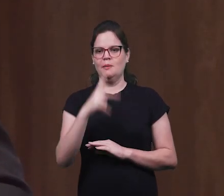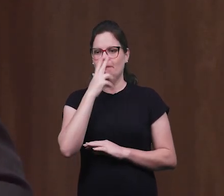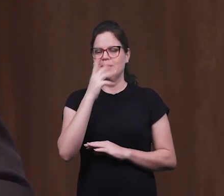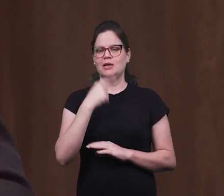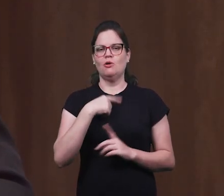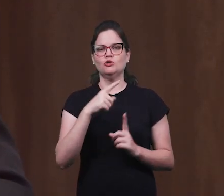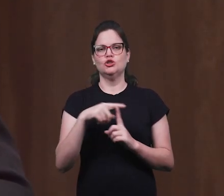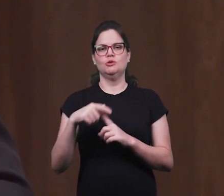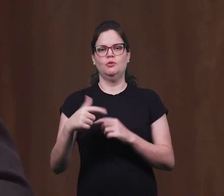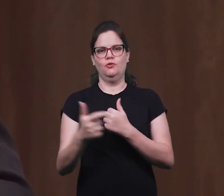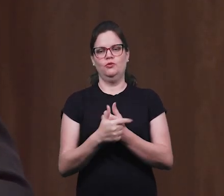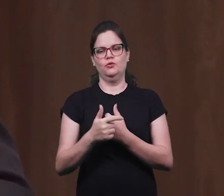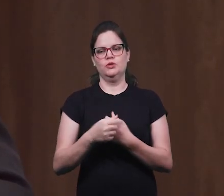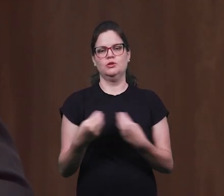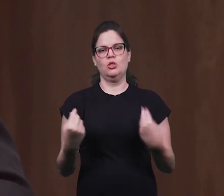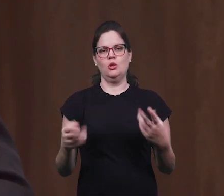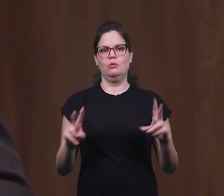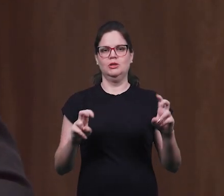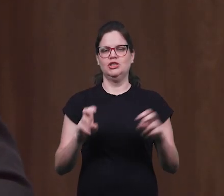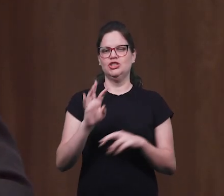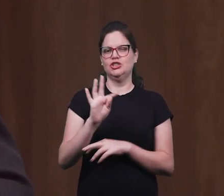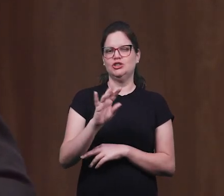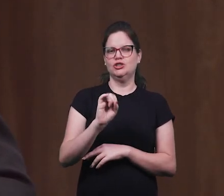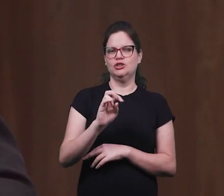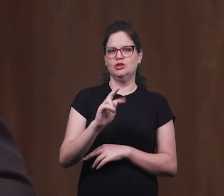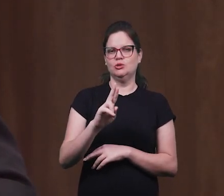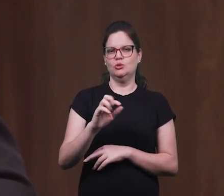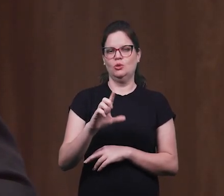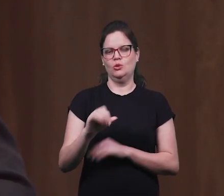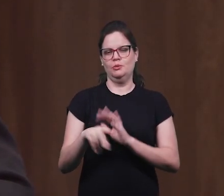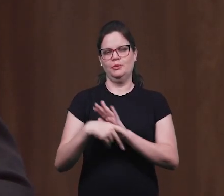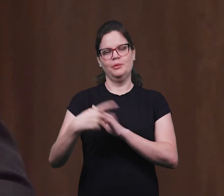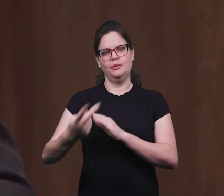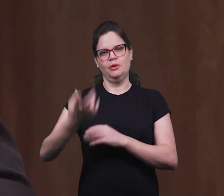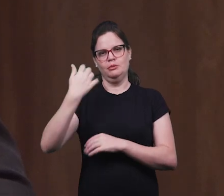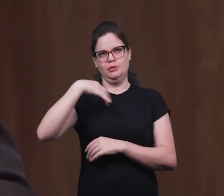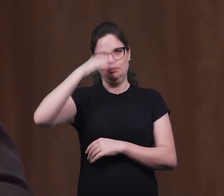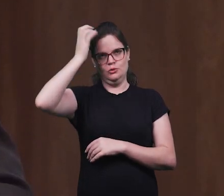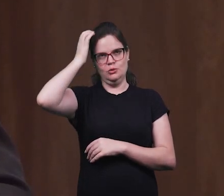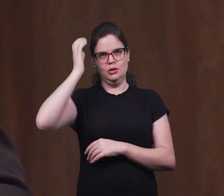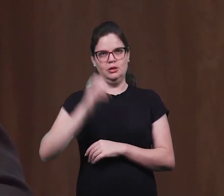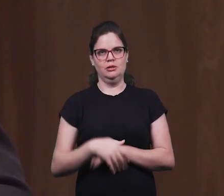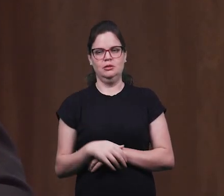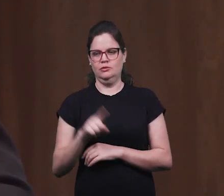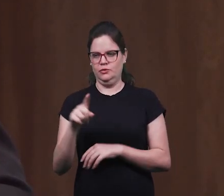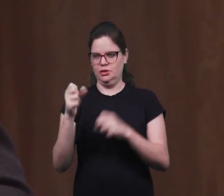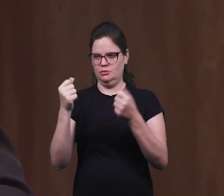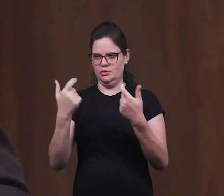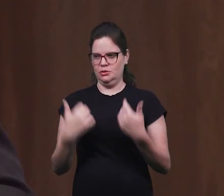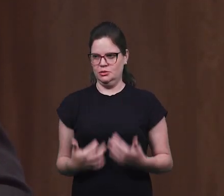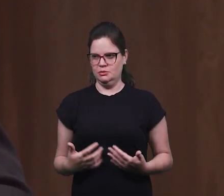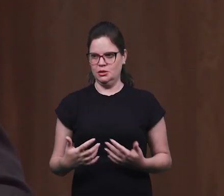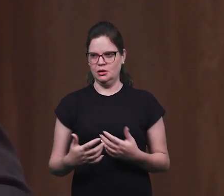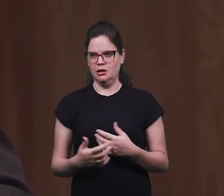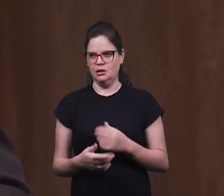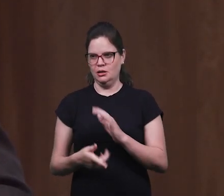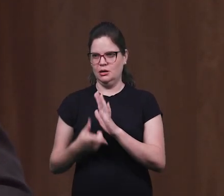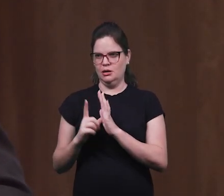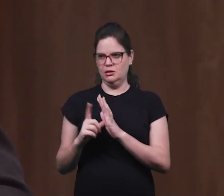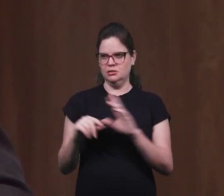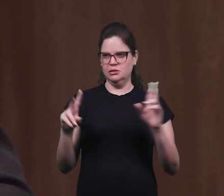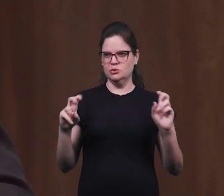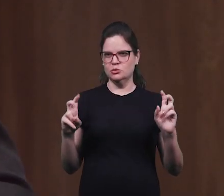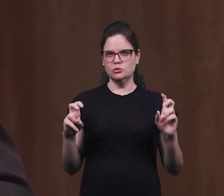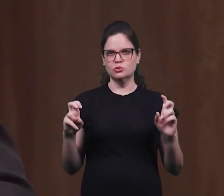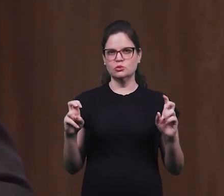reis. Eu vou fazer um comentário, eu acho que você pode falar antes, né? Você vai falar de